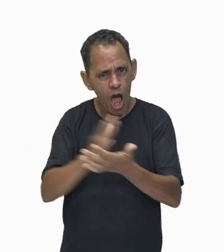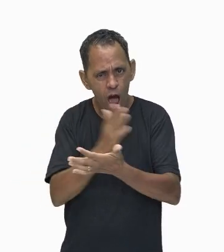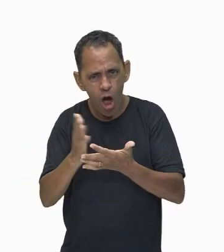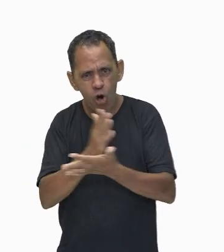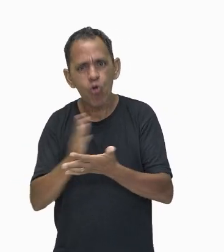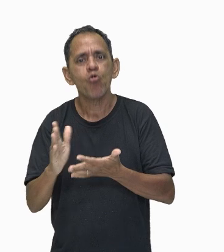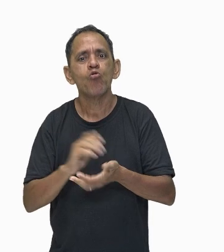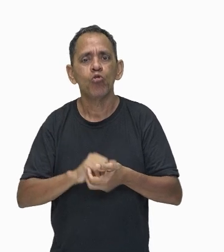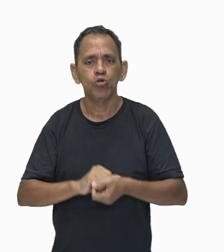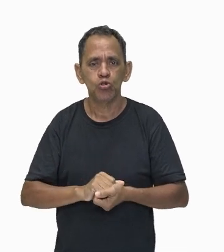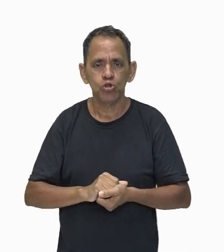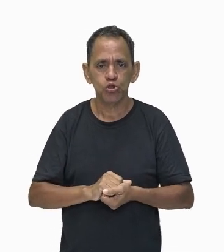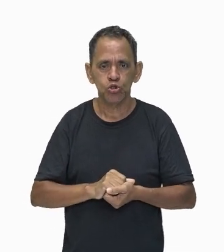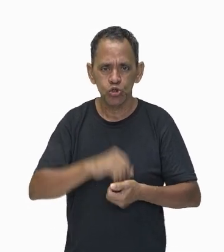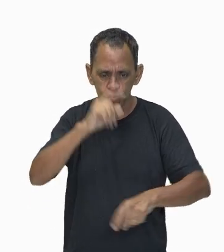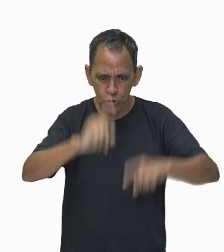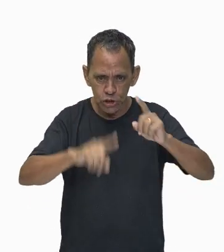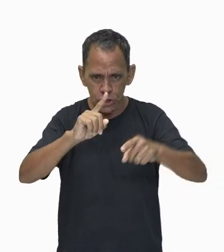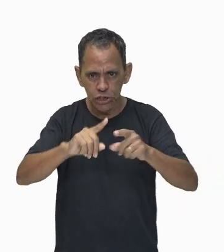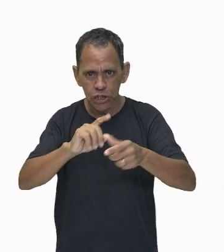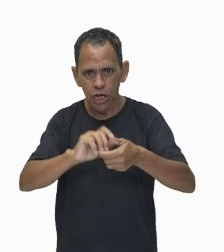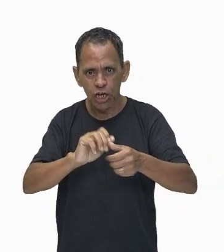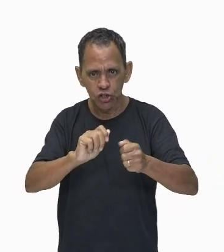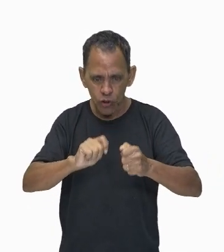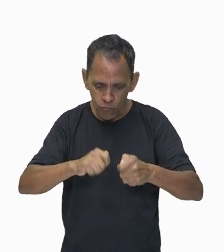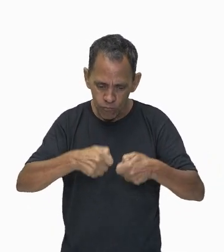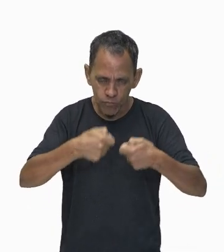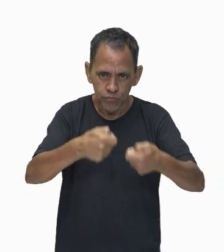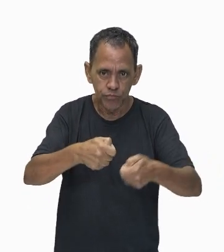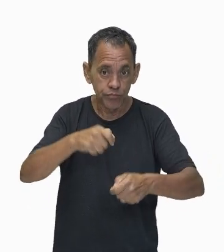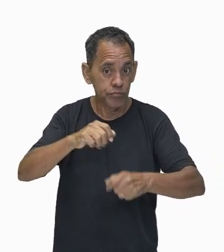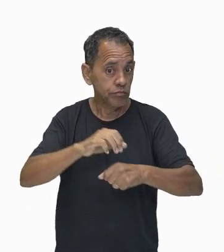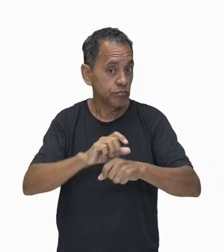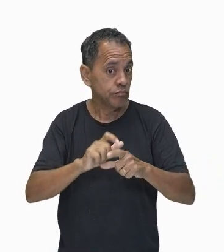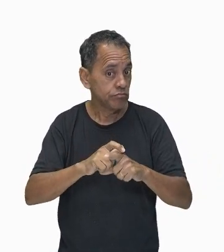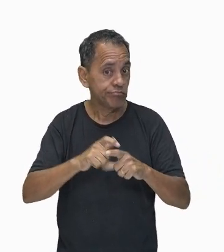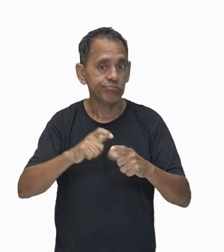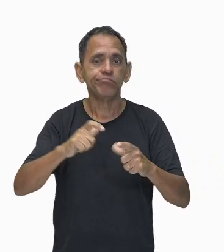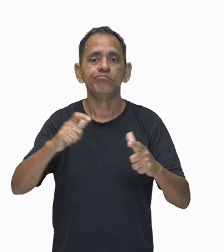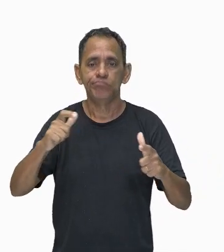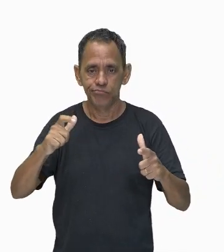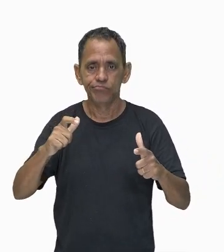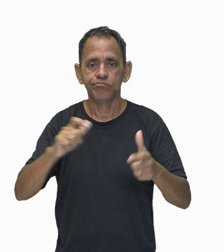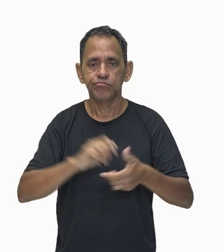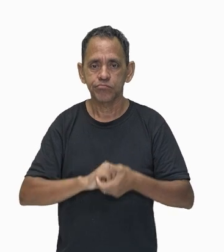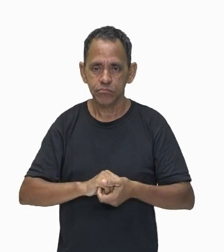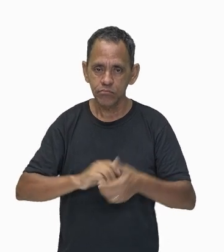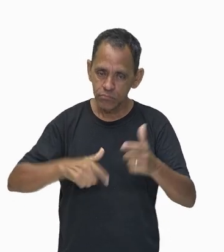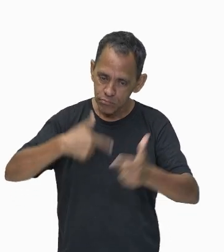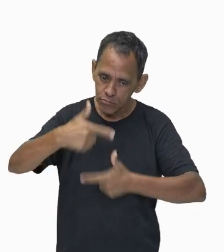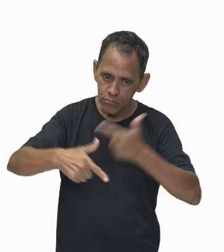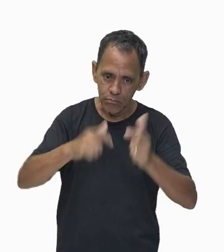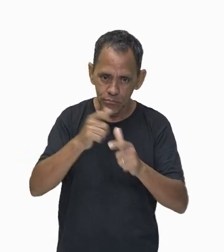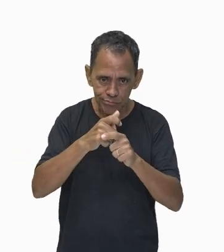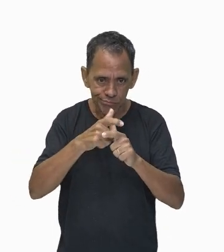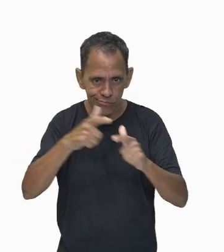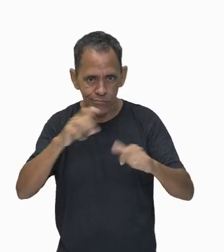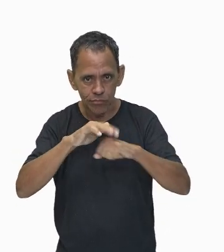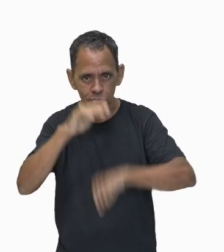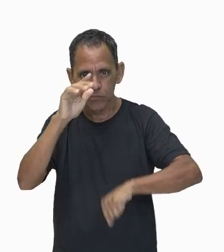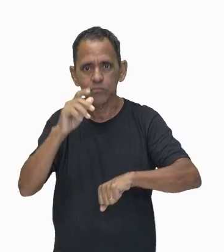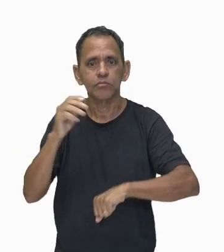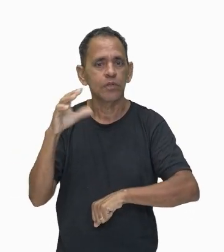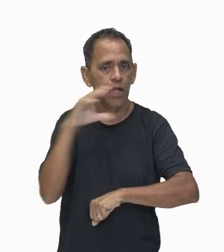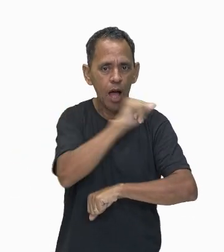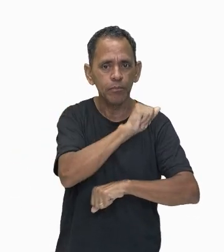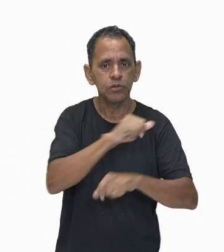outro? É porque eles fazem o trabalho deles com maior rapidez. Quanto maior a rapidez com que o trabalho é